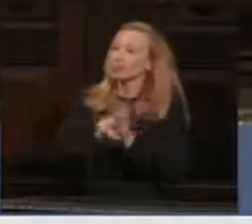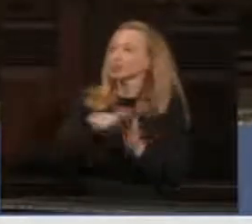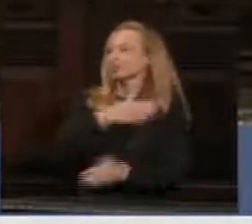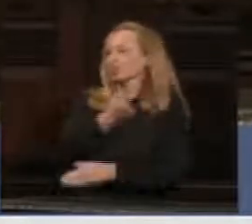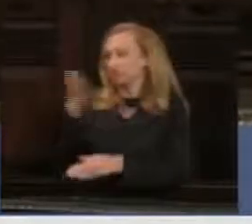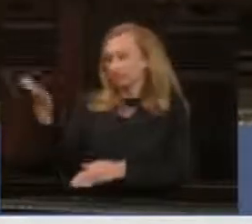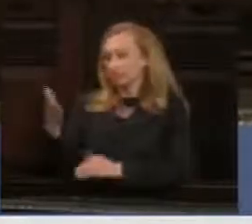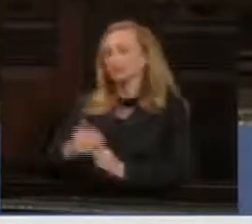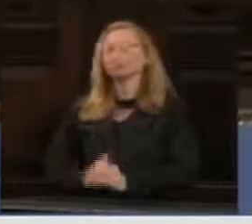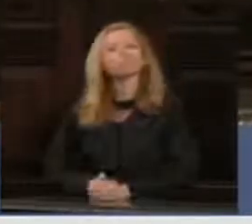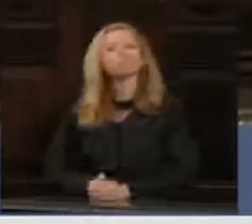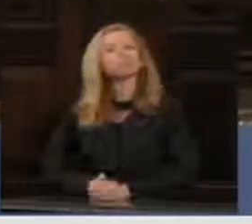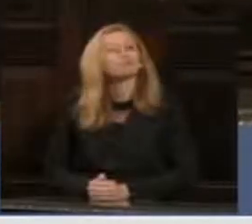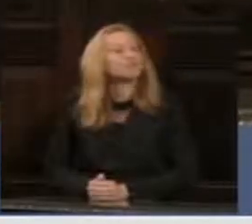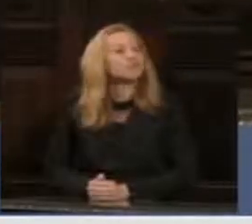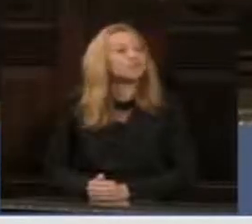vocês.